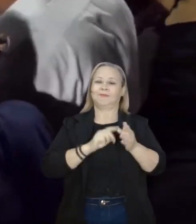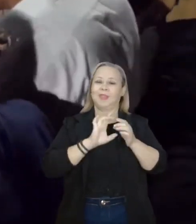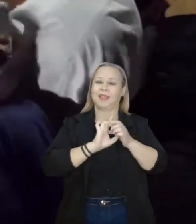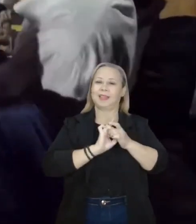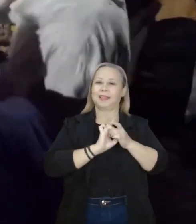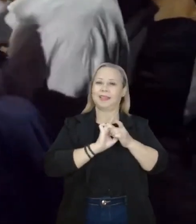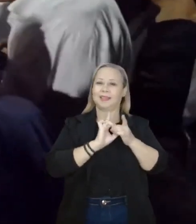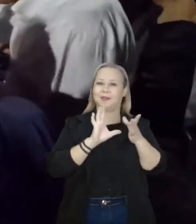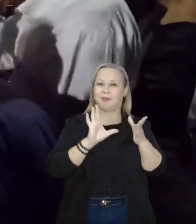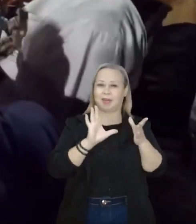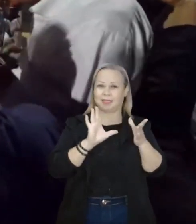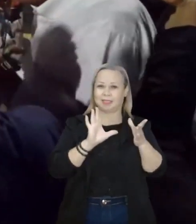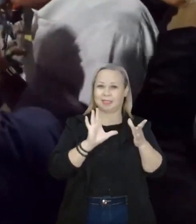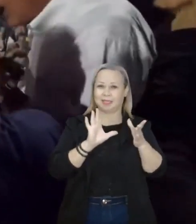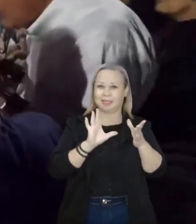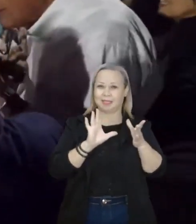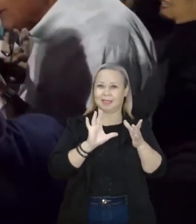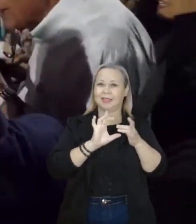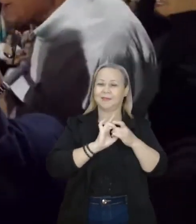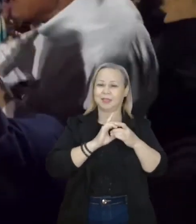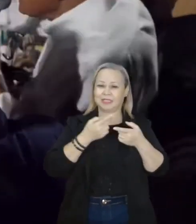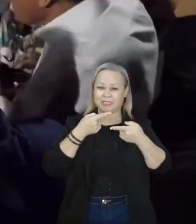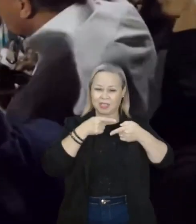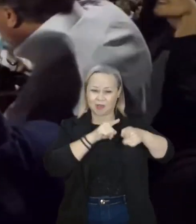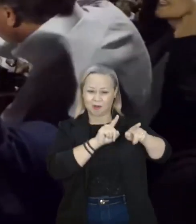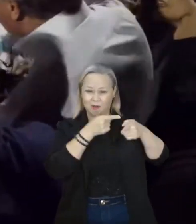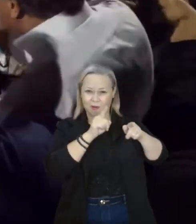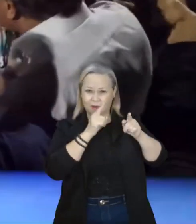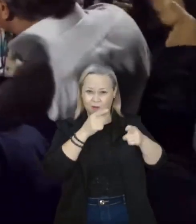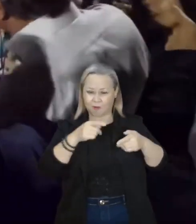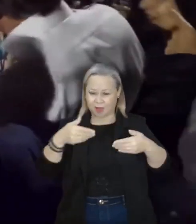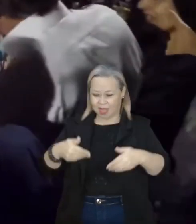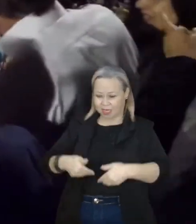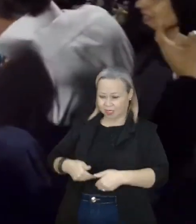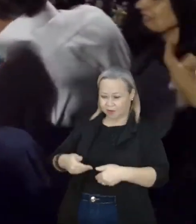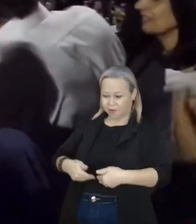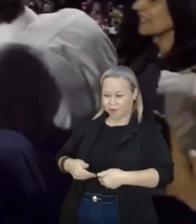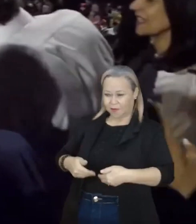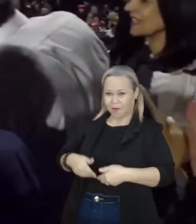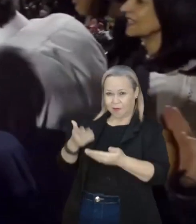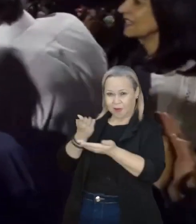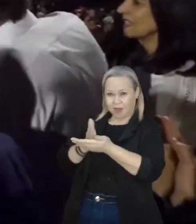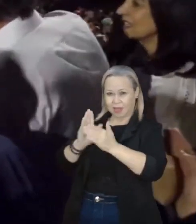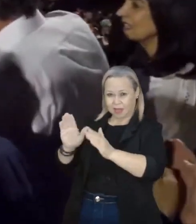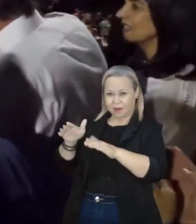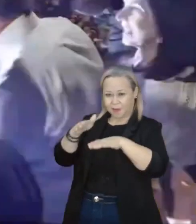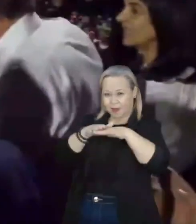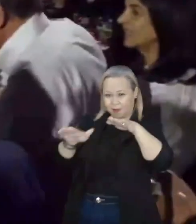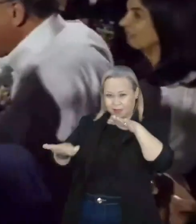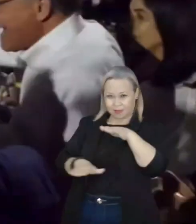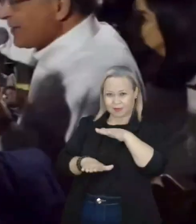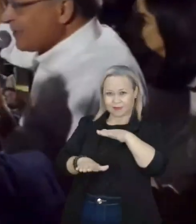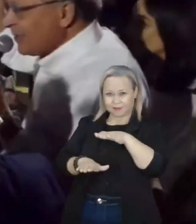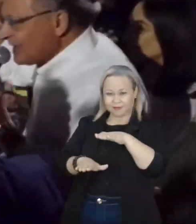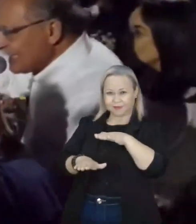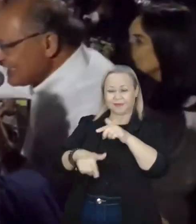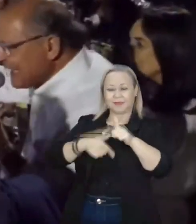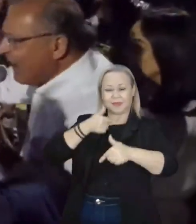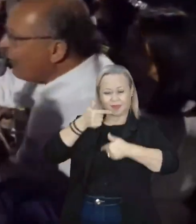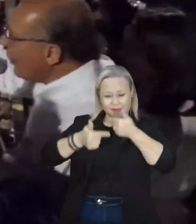Democracia, combate à fome, combate à desigualdade,